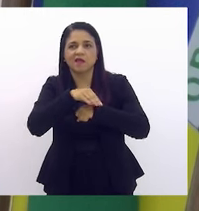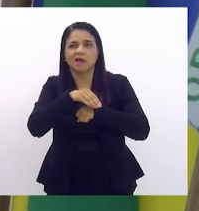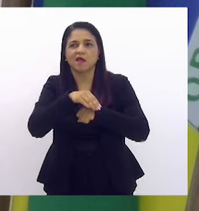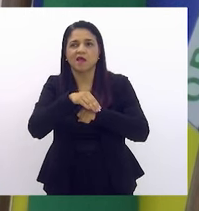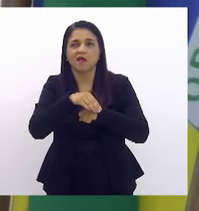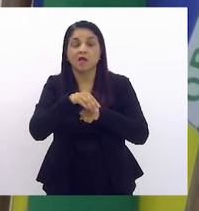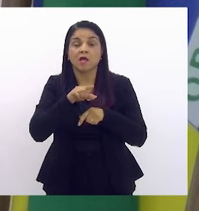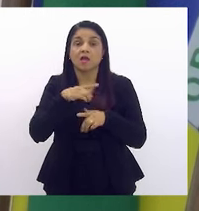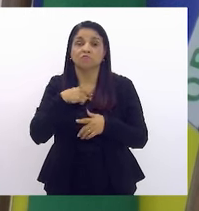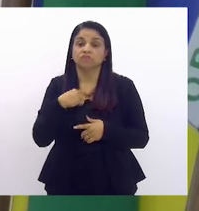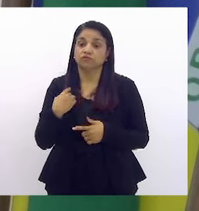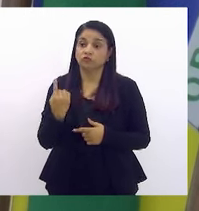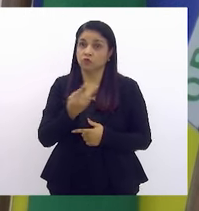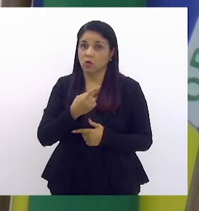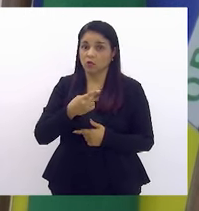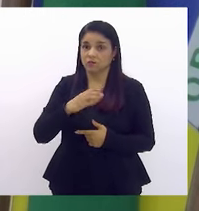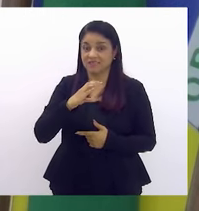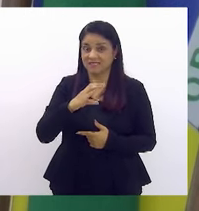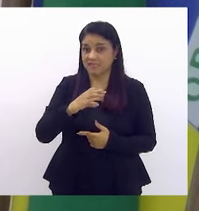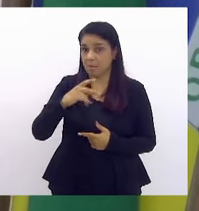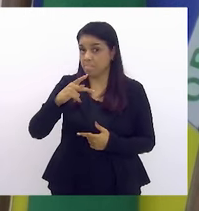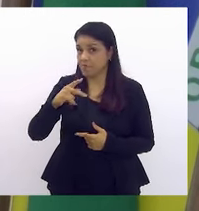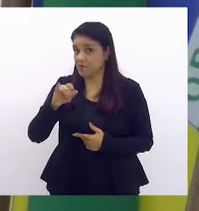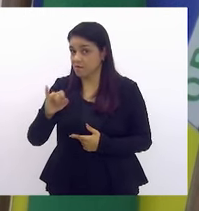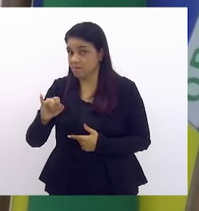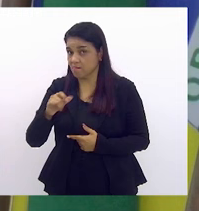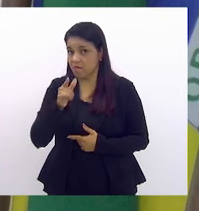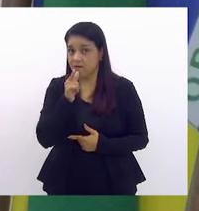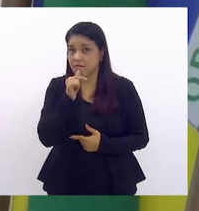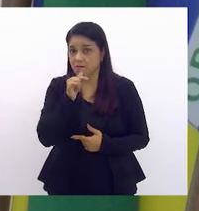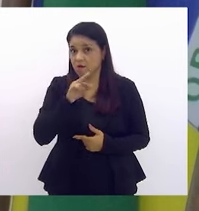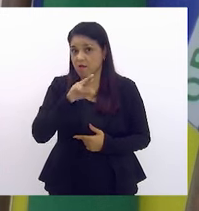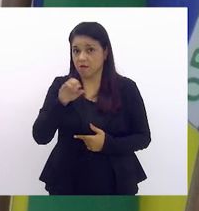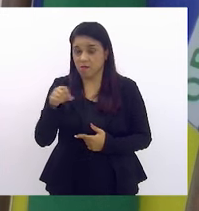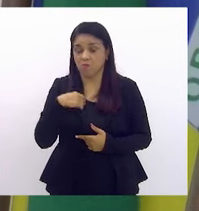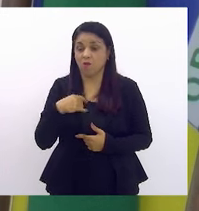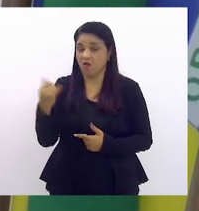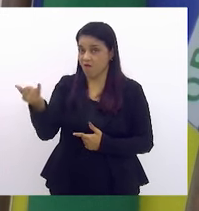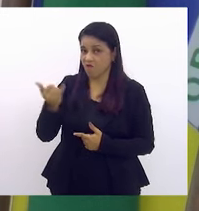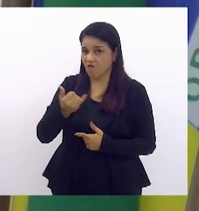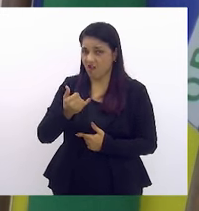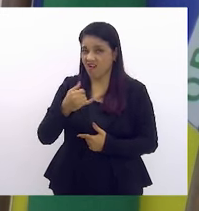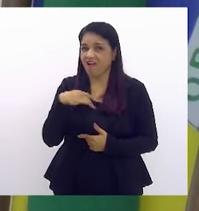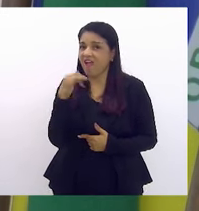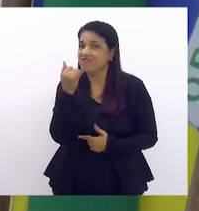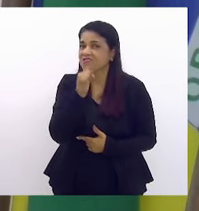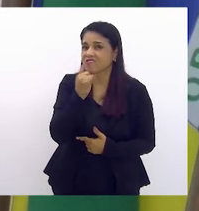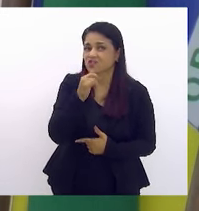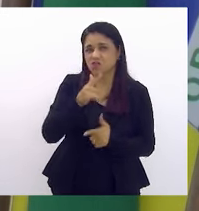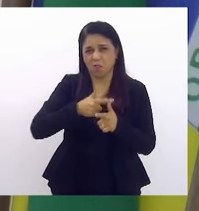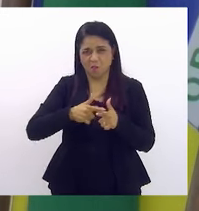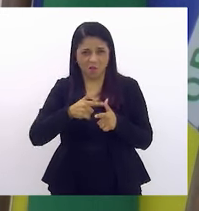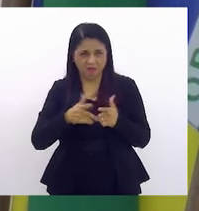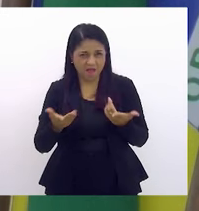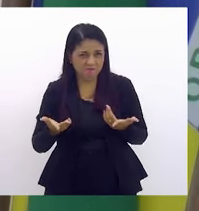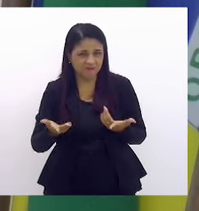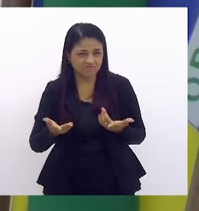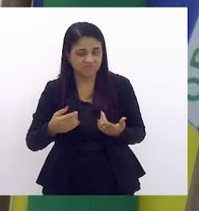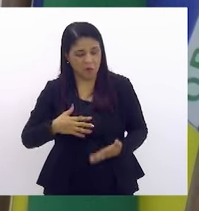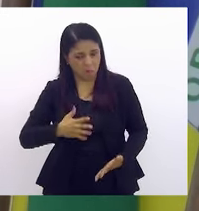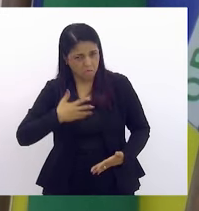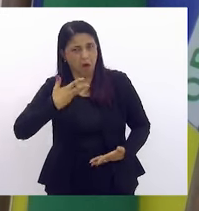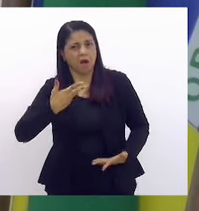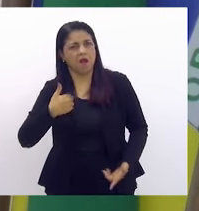uma CPI aqui na Câmara. Eles alegam que o problema é da energia, o que realmente, mas me